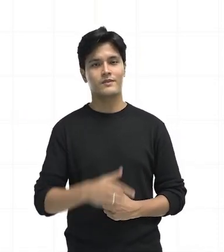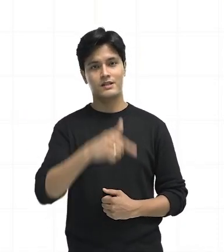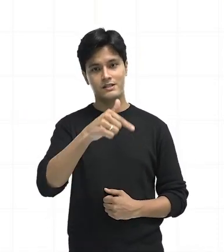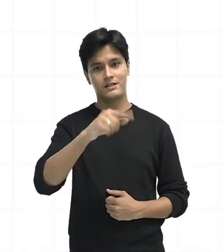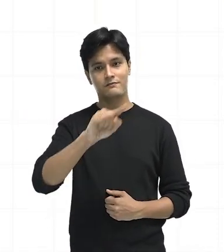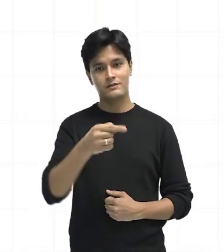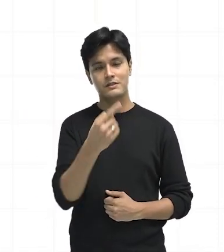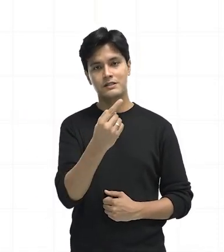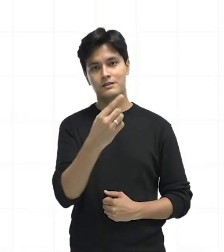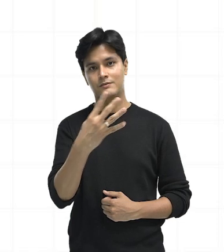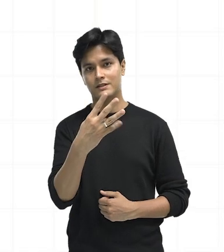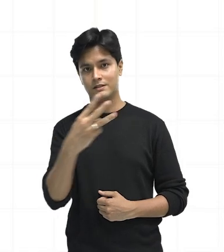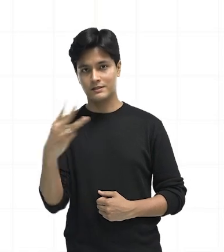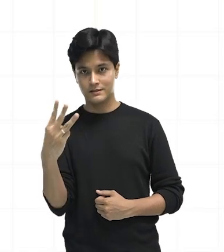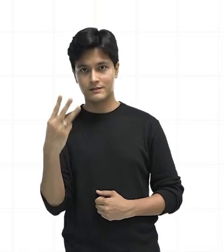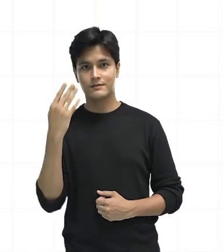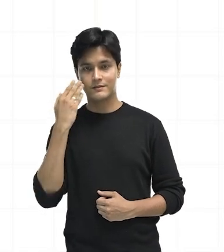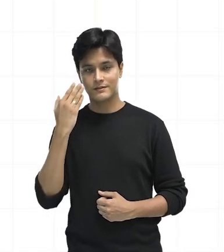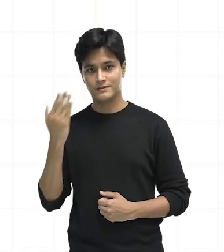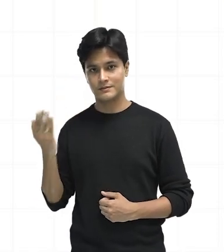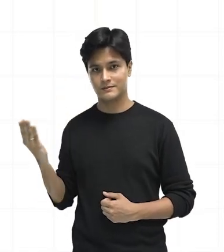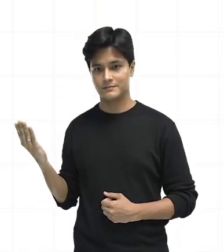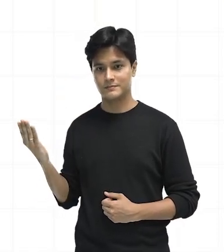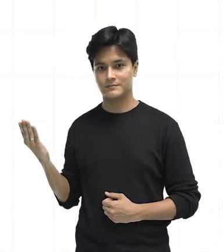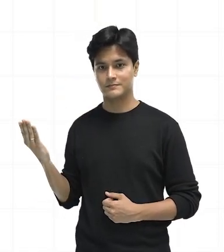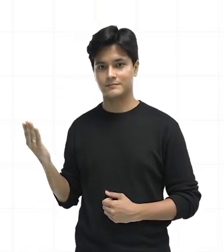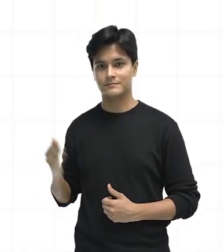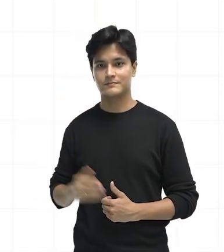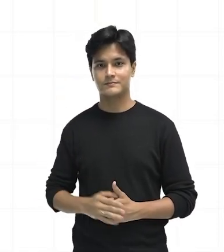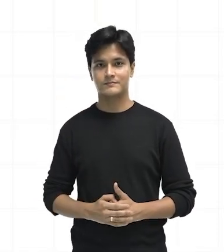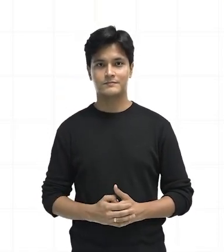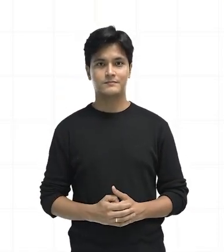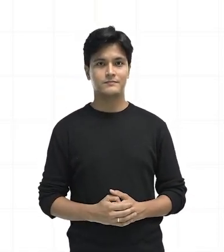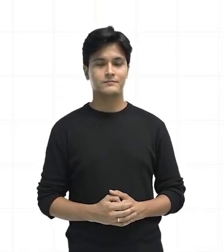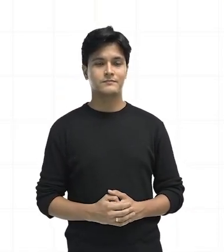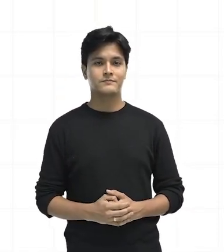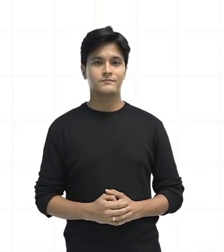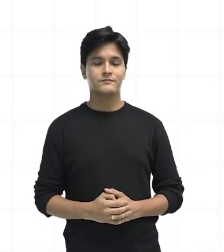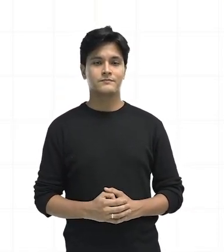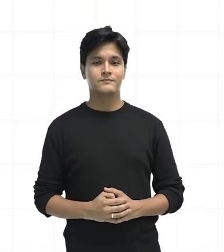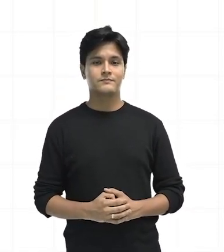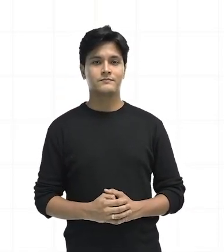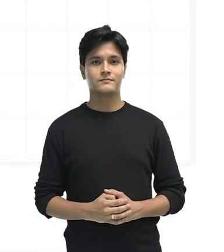143 milésimos. 7 inteiros, né?